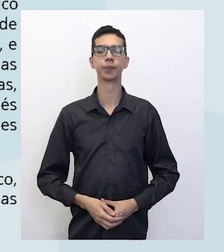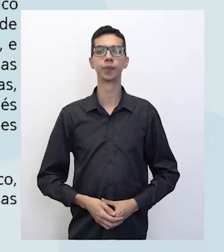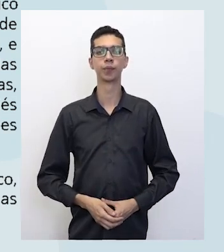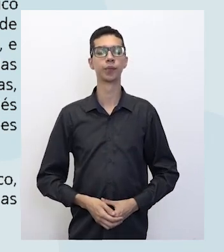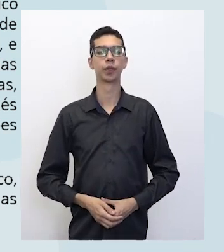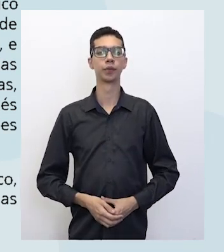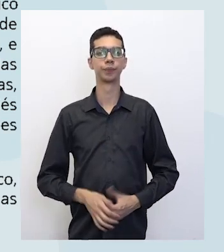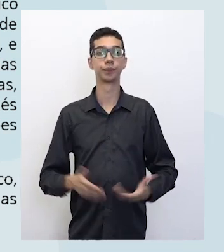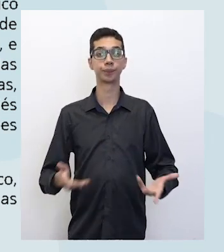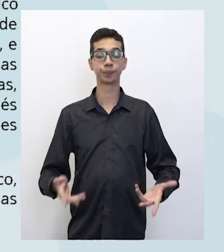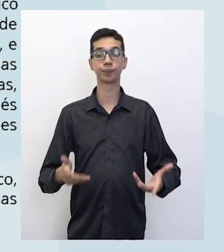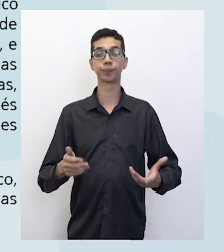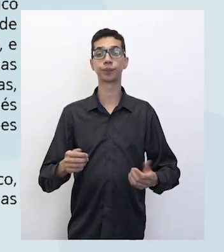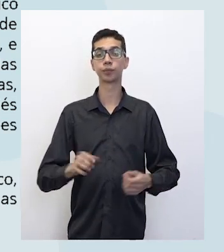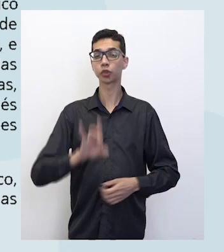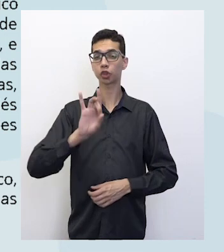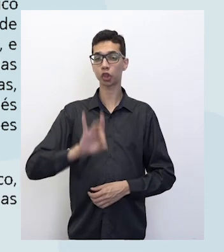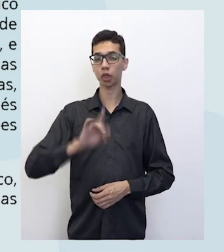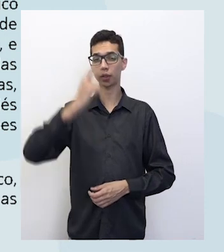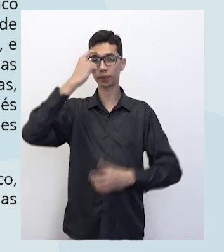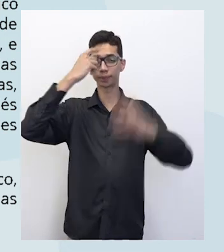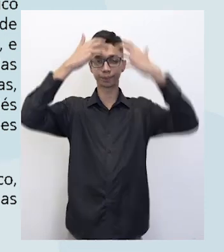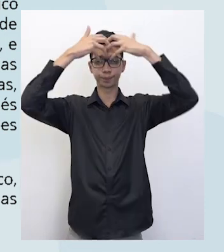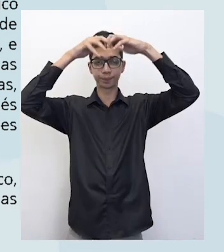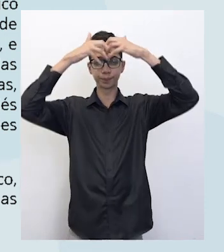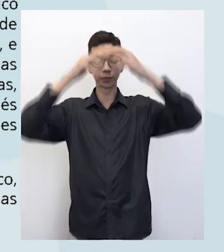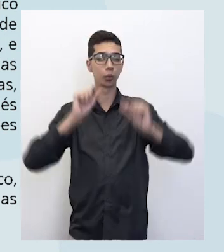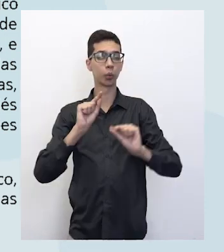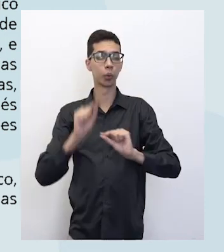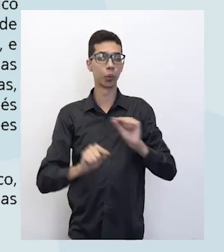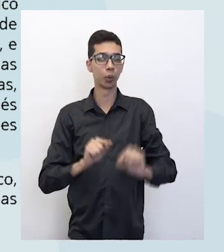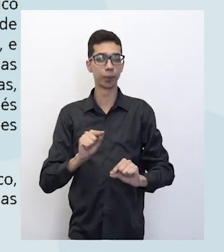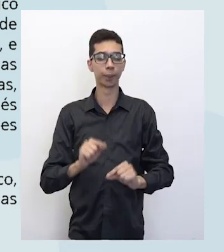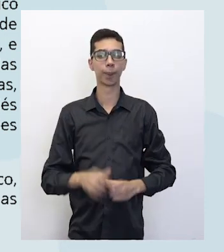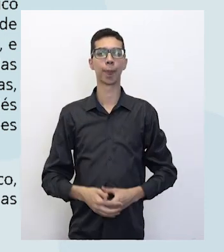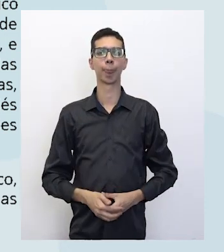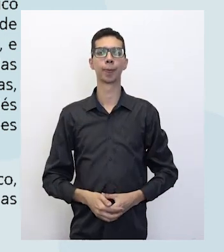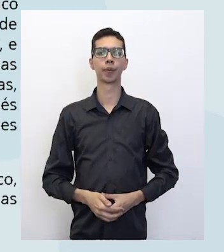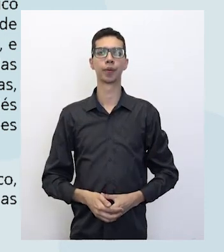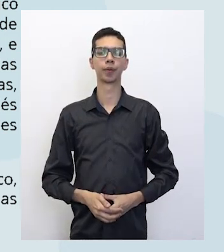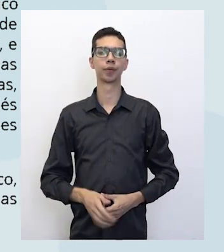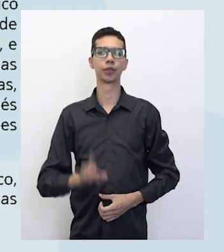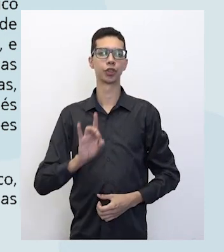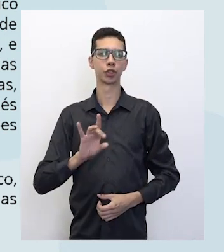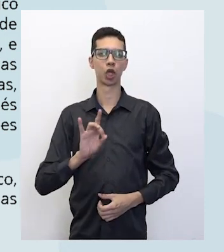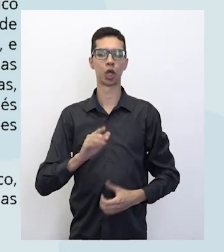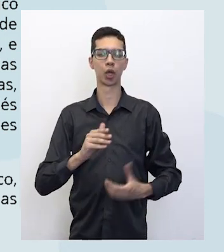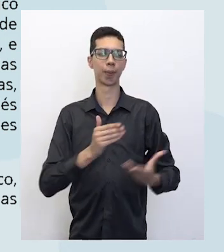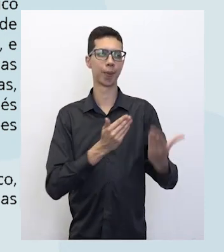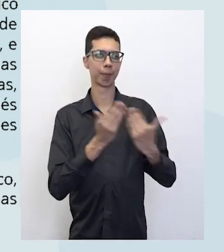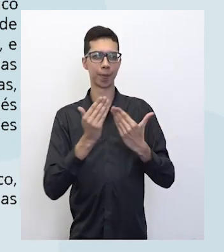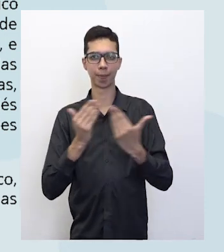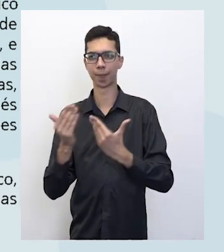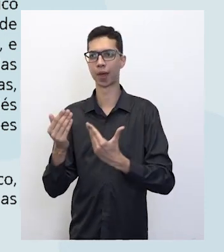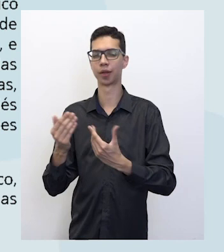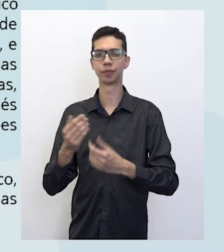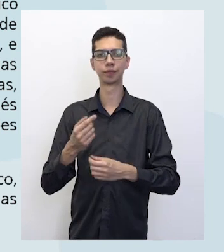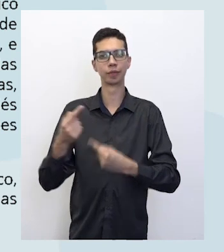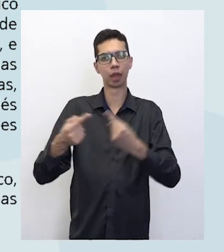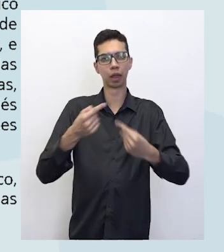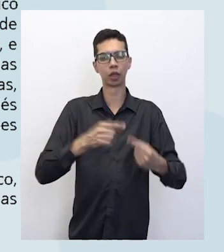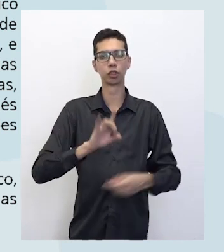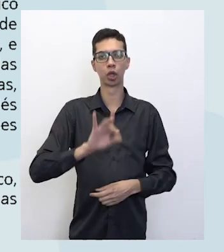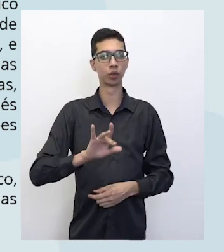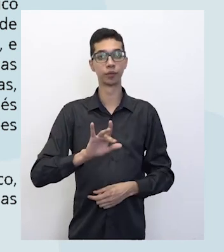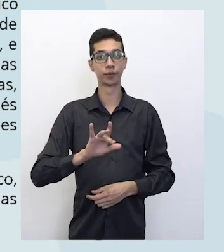né, não é somente a questão politizada que é colocada, né, uma discussão, até debates mesmo, né, mais